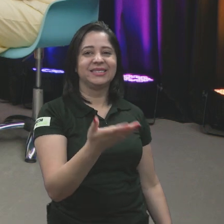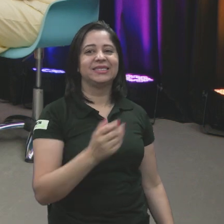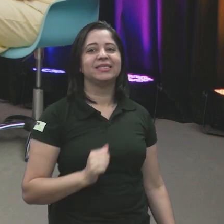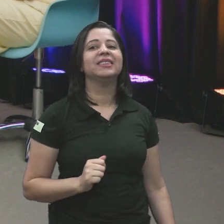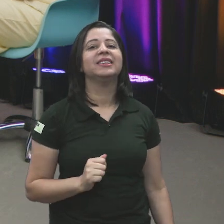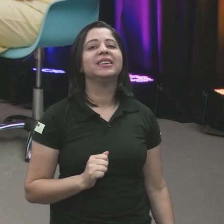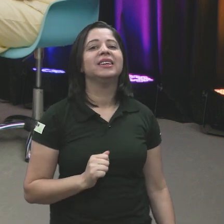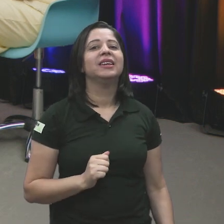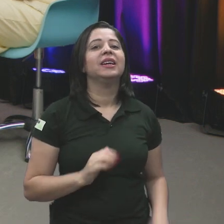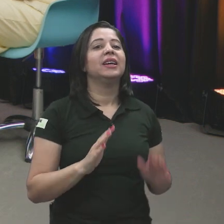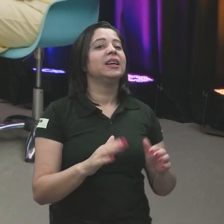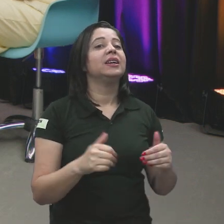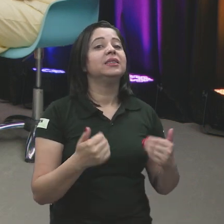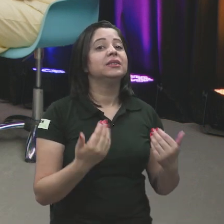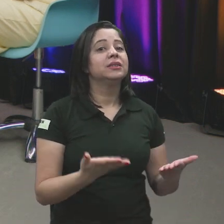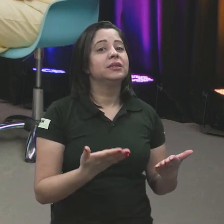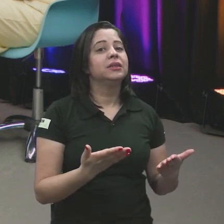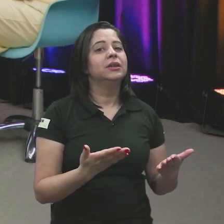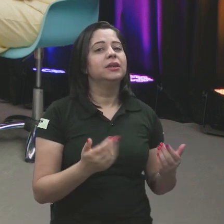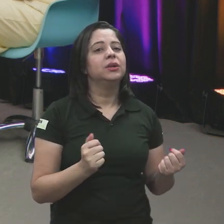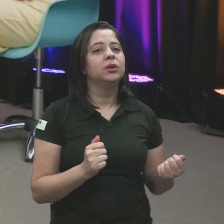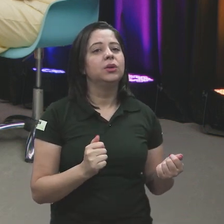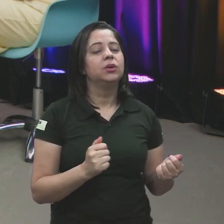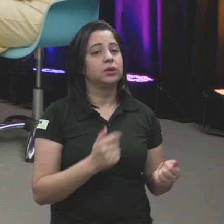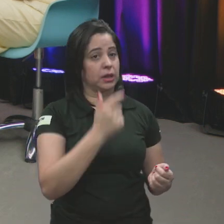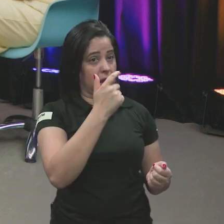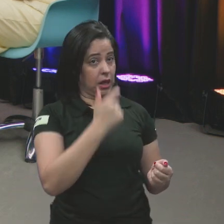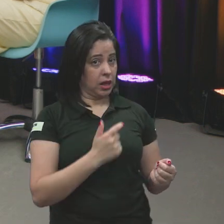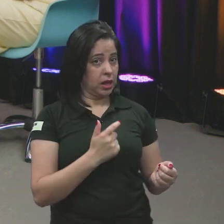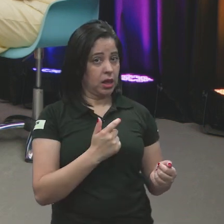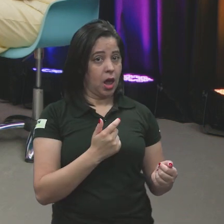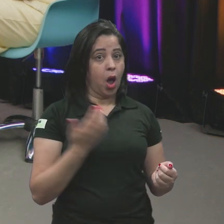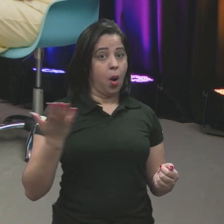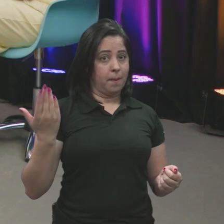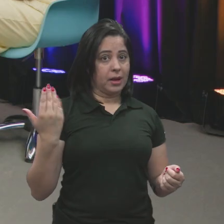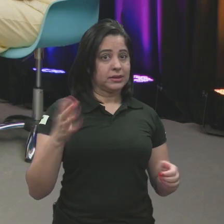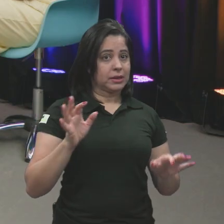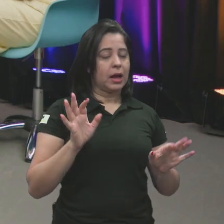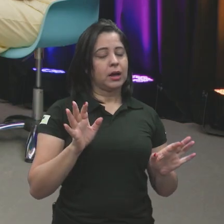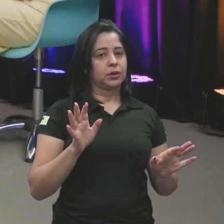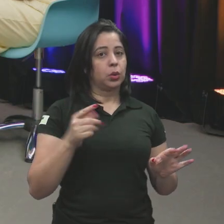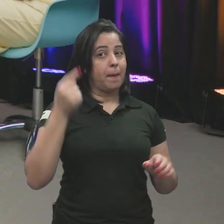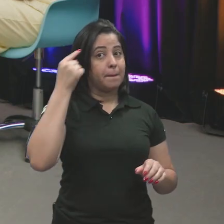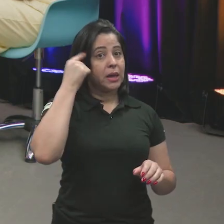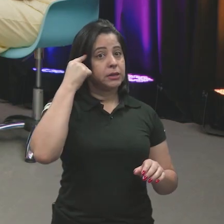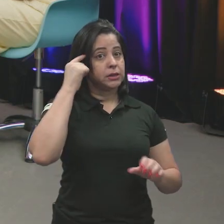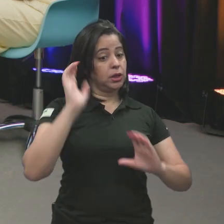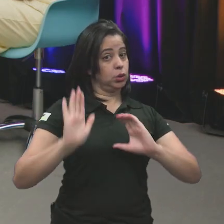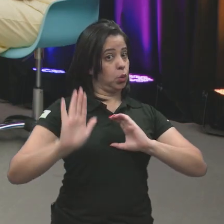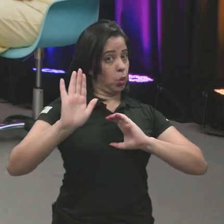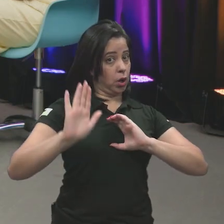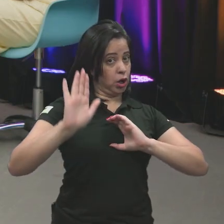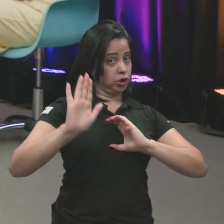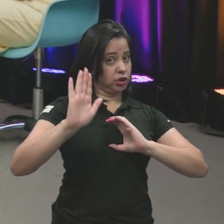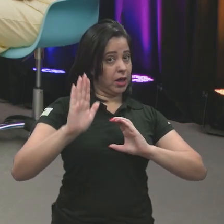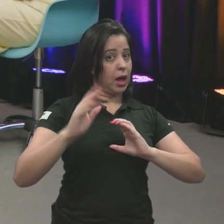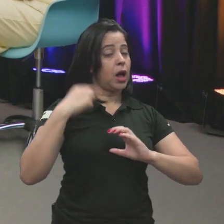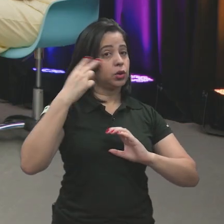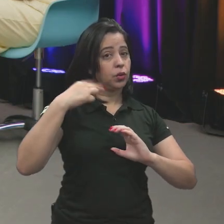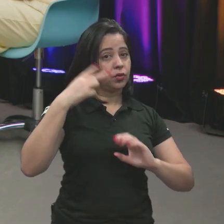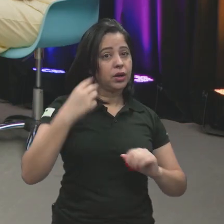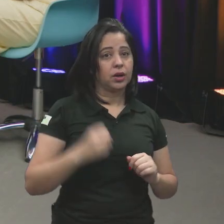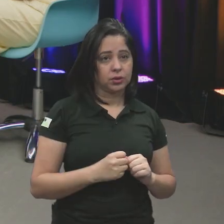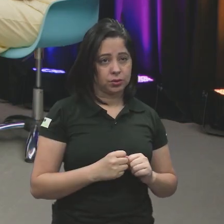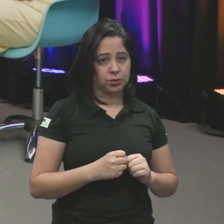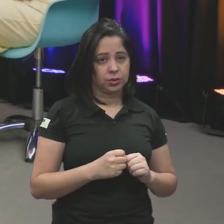época eu estava também me preparando para ser candidato a vereador por um outro vereador que me convidou para